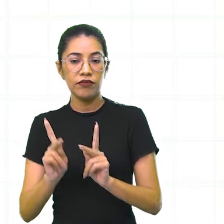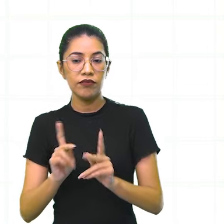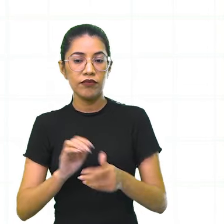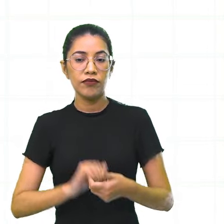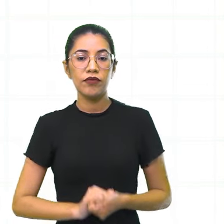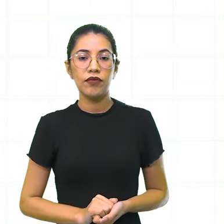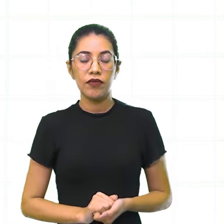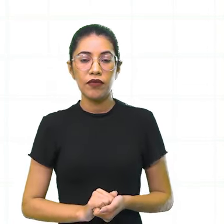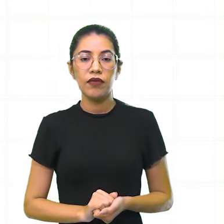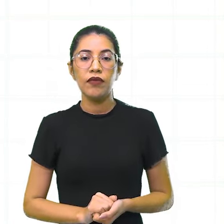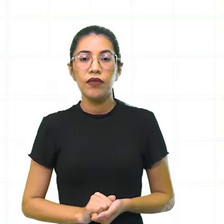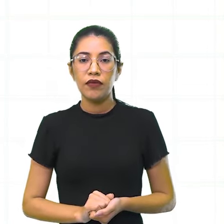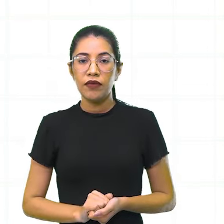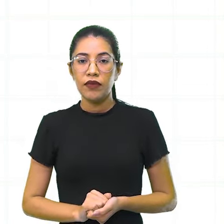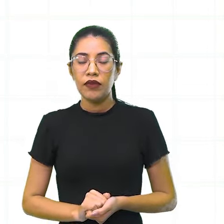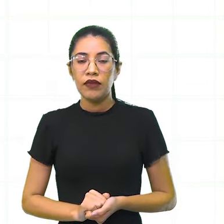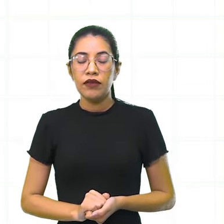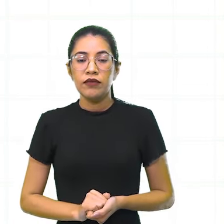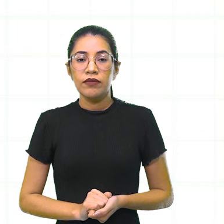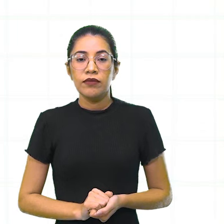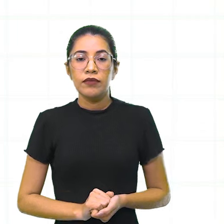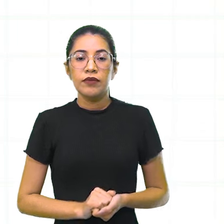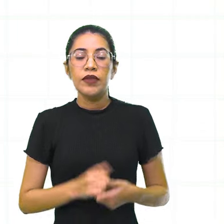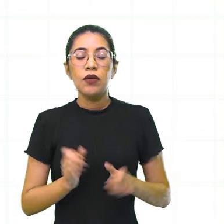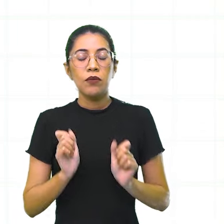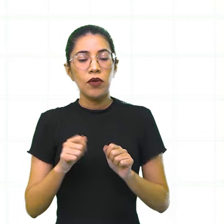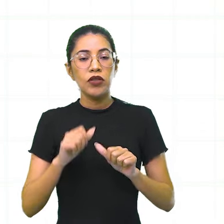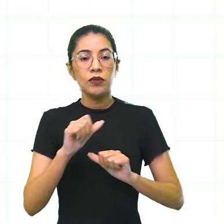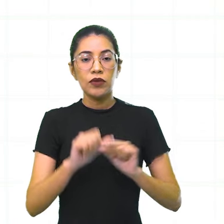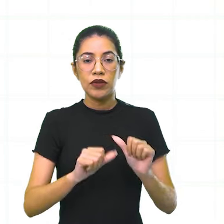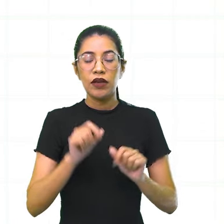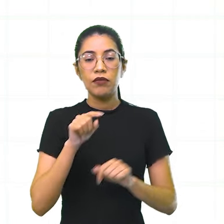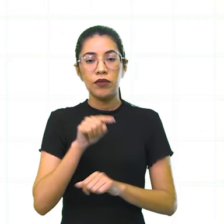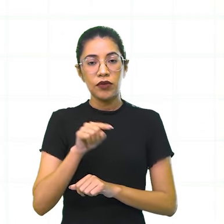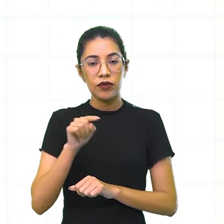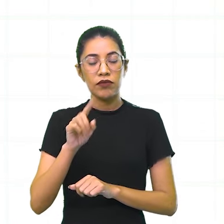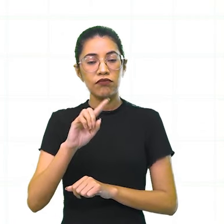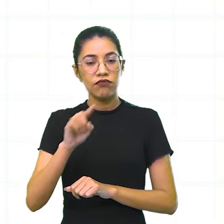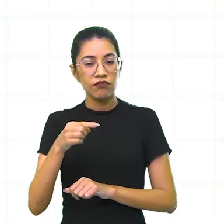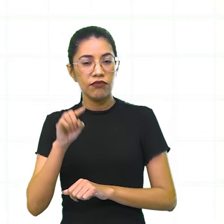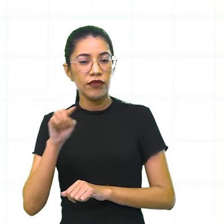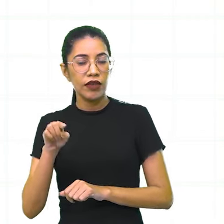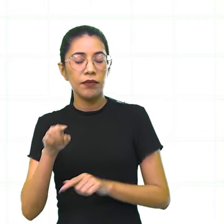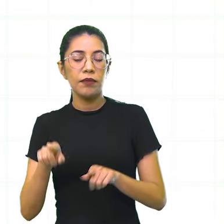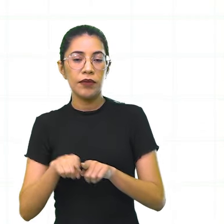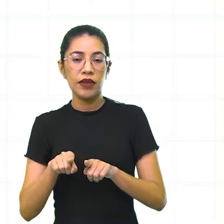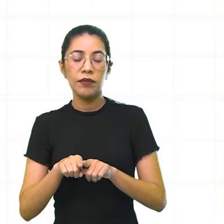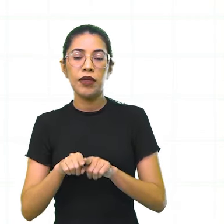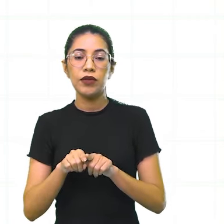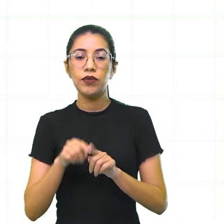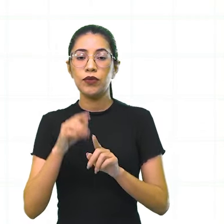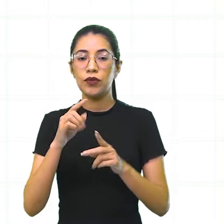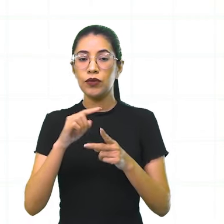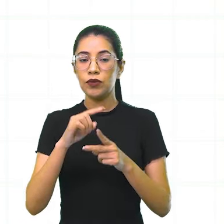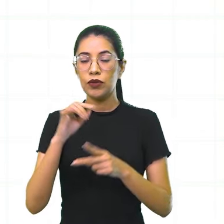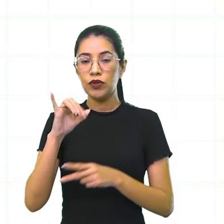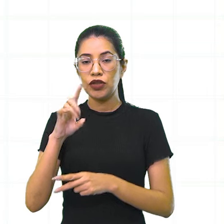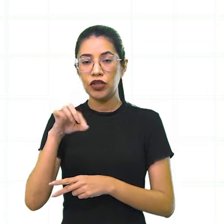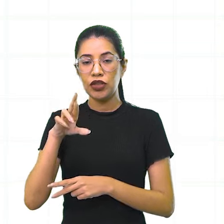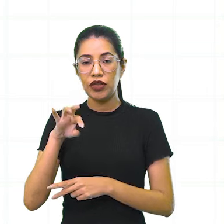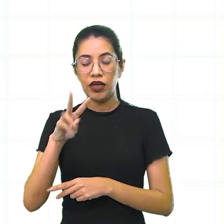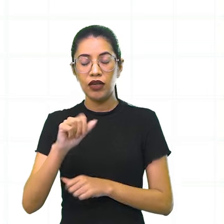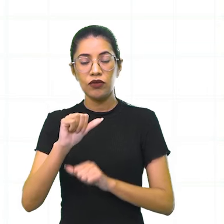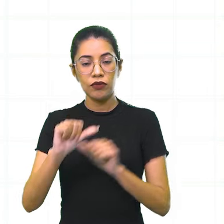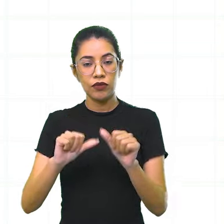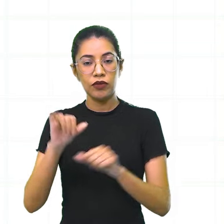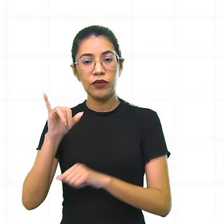Passam para frases declarativas. A gente tem essa mudança de pontuação também no discurso direto, né, quando eu vou mudar para